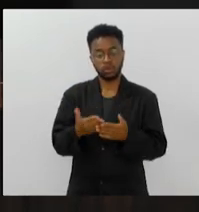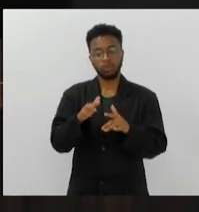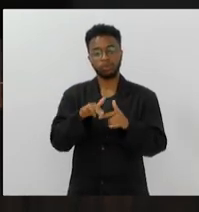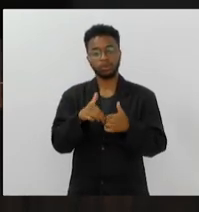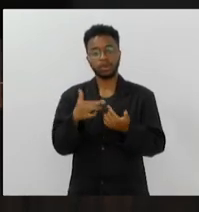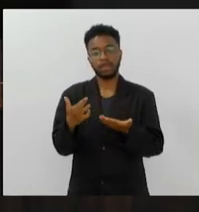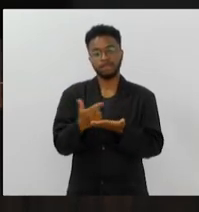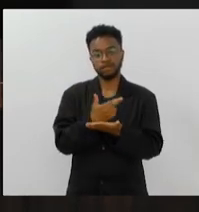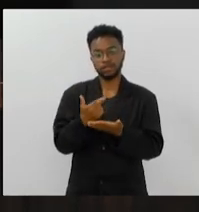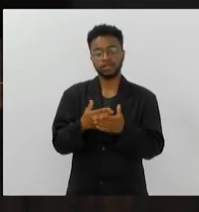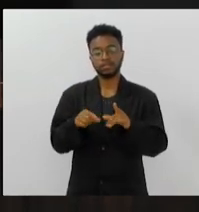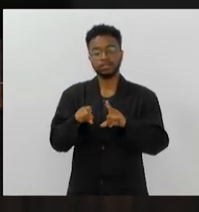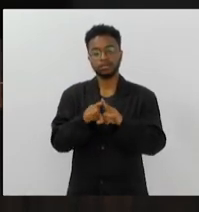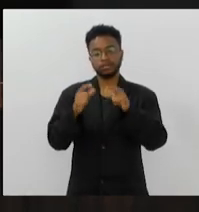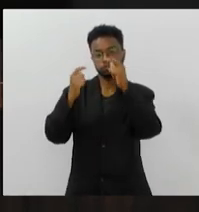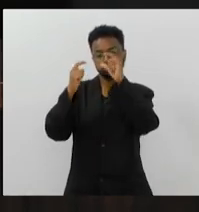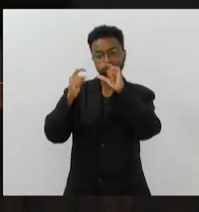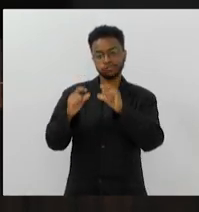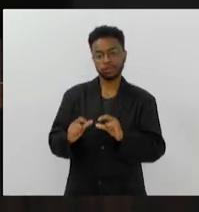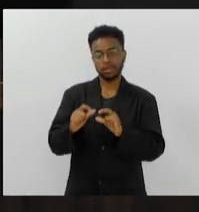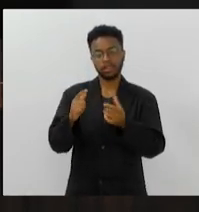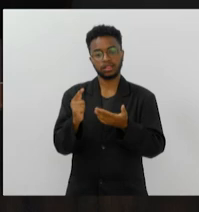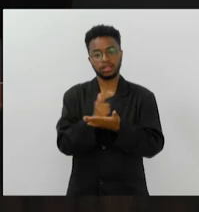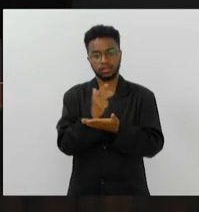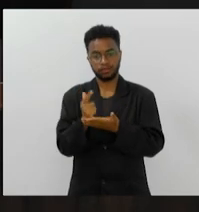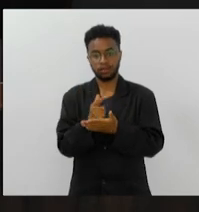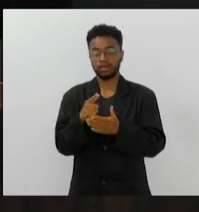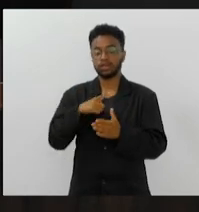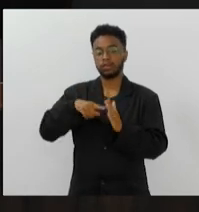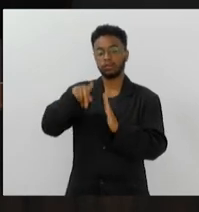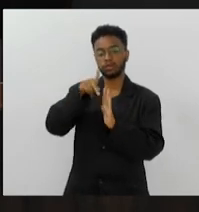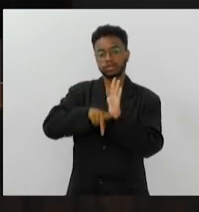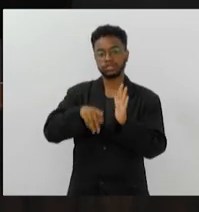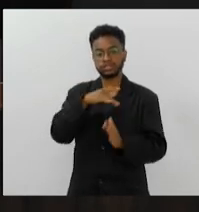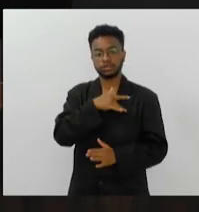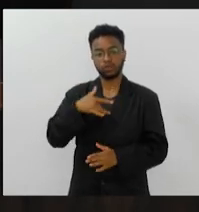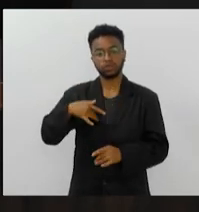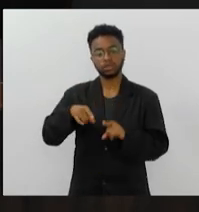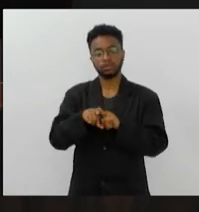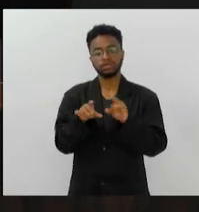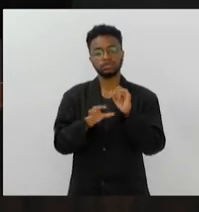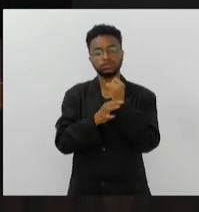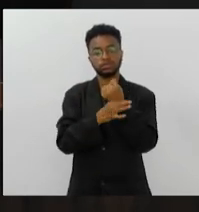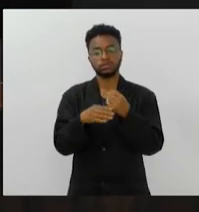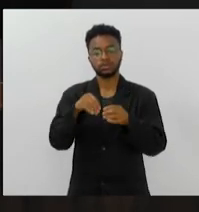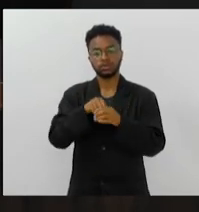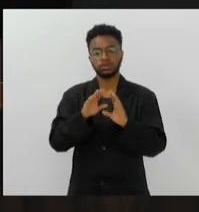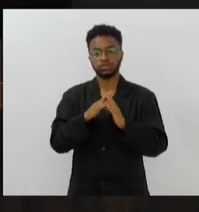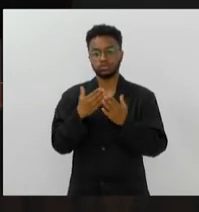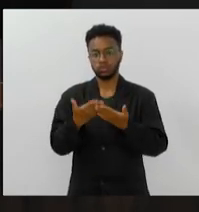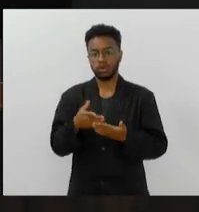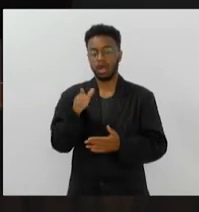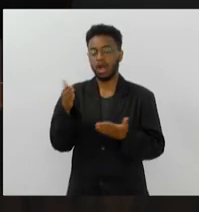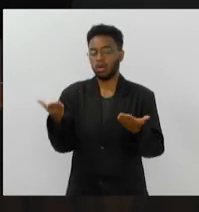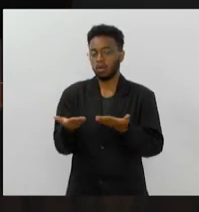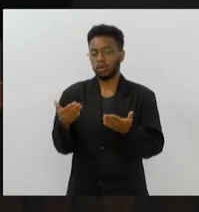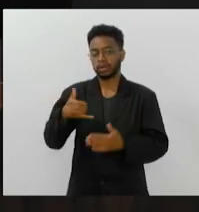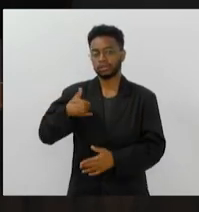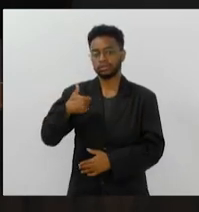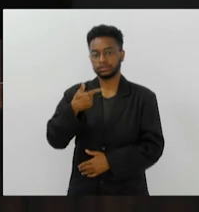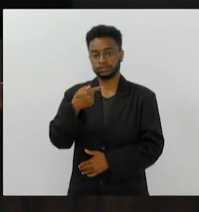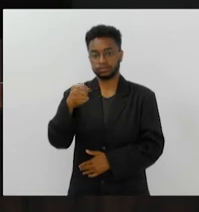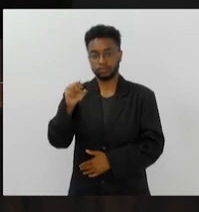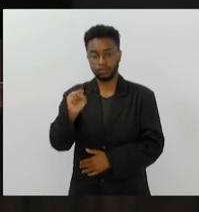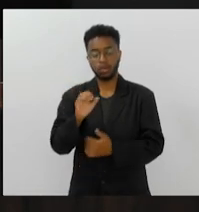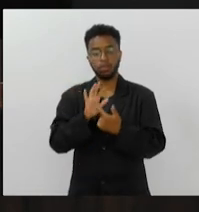livros, seu projeto Saúde e Segurança nas Escolas. Aos 78 anos, é um exemplo